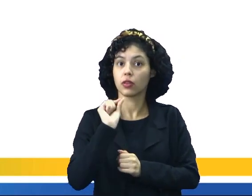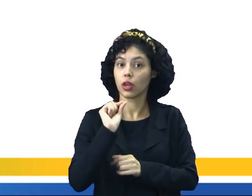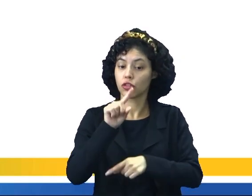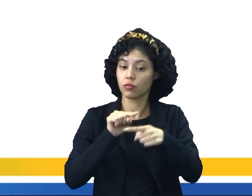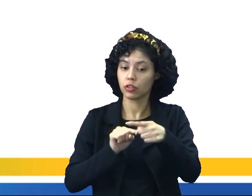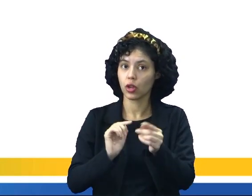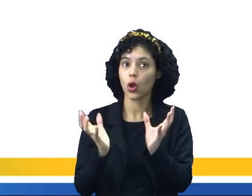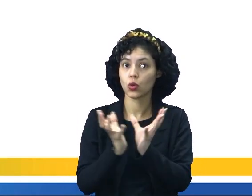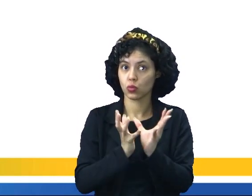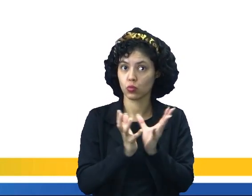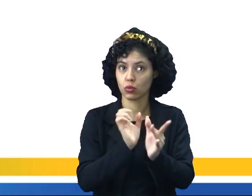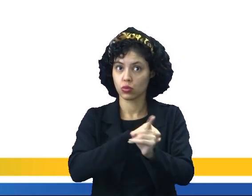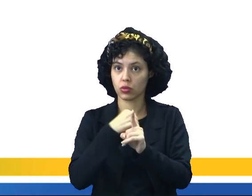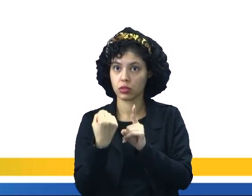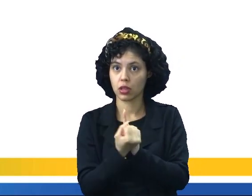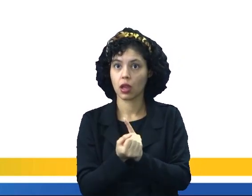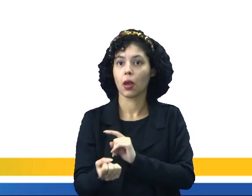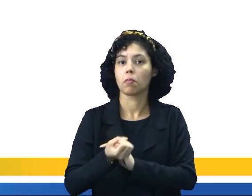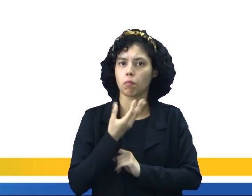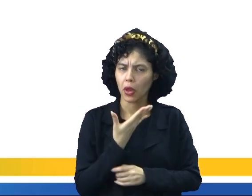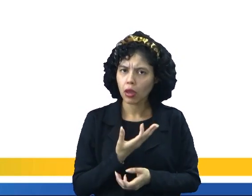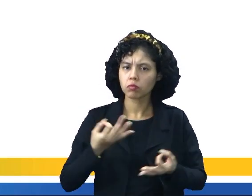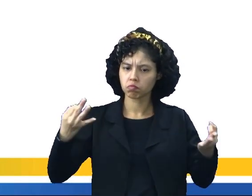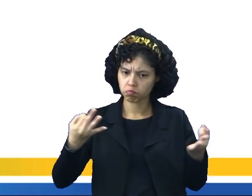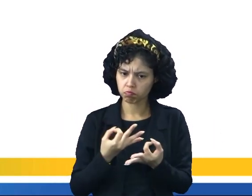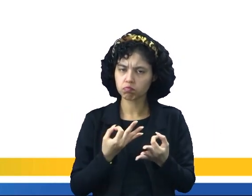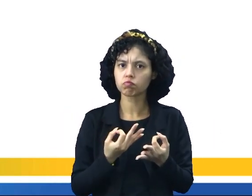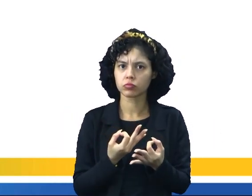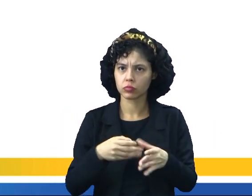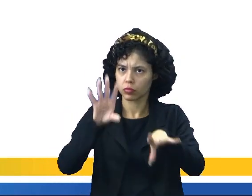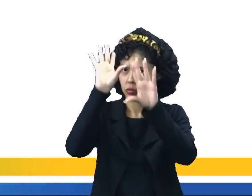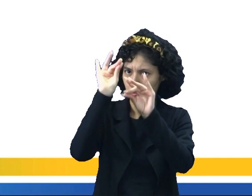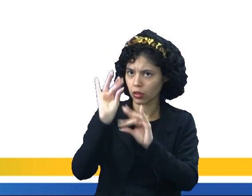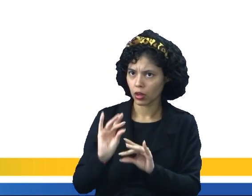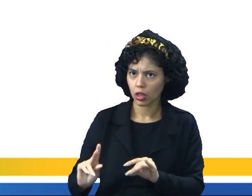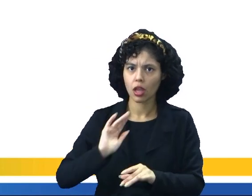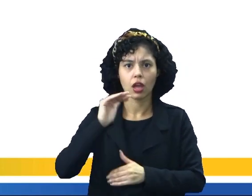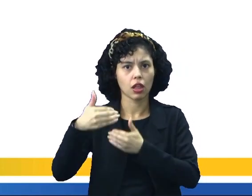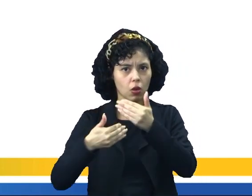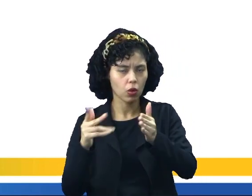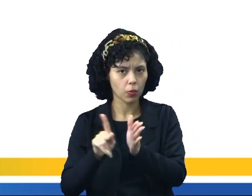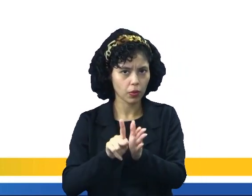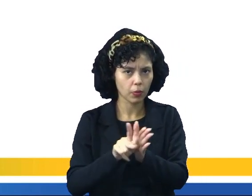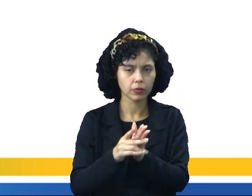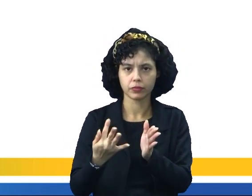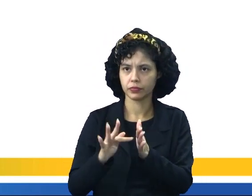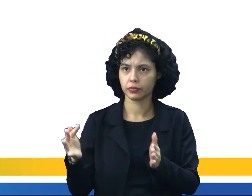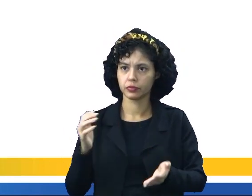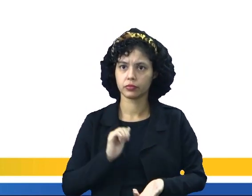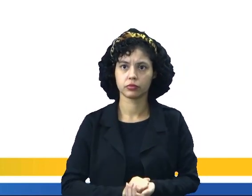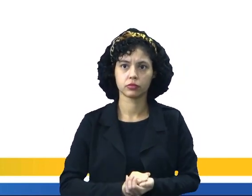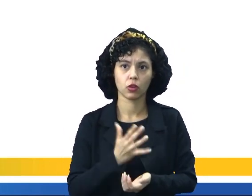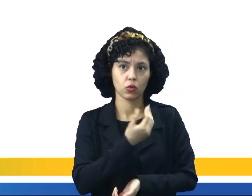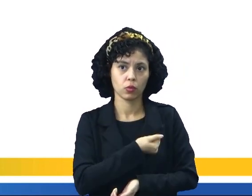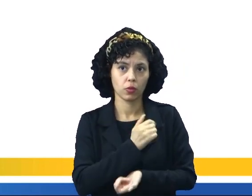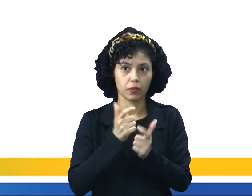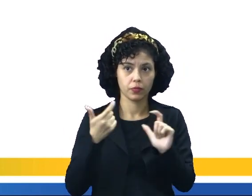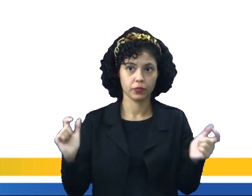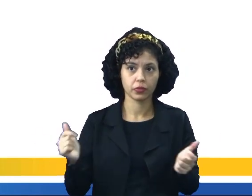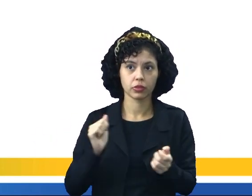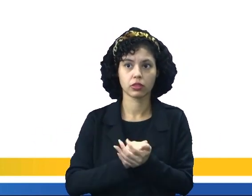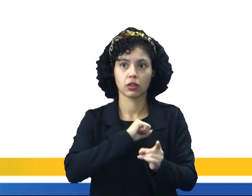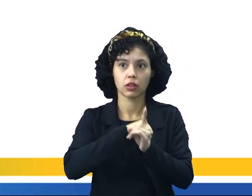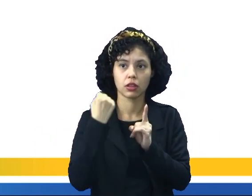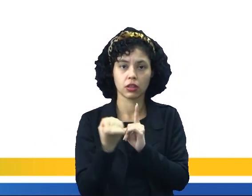é, divididos em grupos sociais muito bem definidos, cada qual, né, com suas funções distintas. O grupo mais numeroso da sociedade